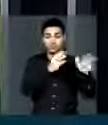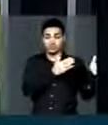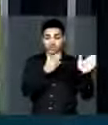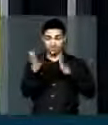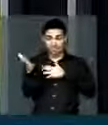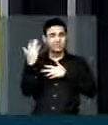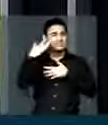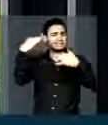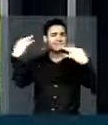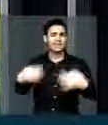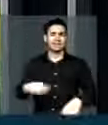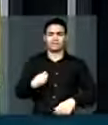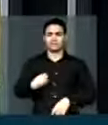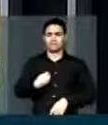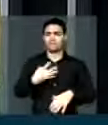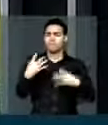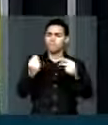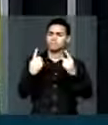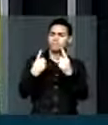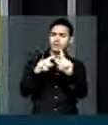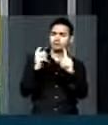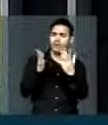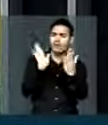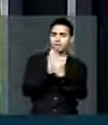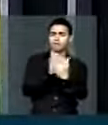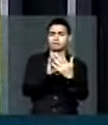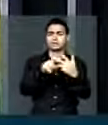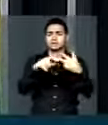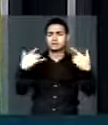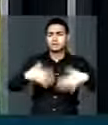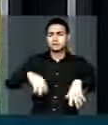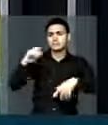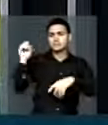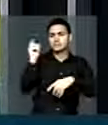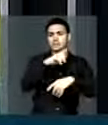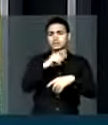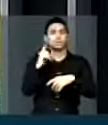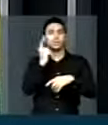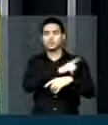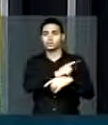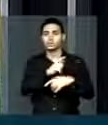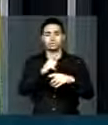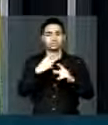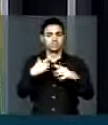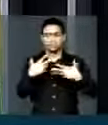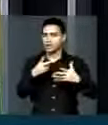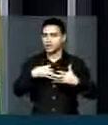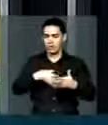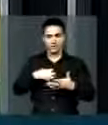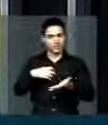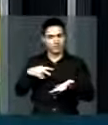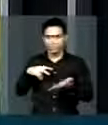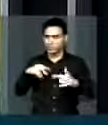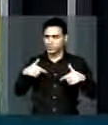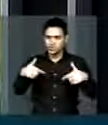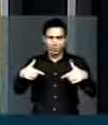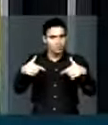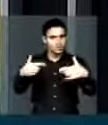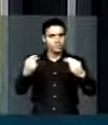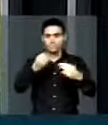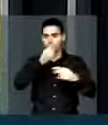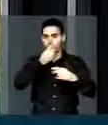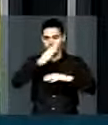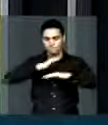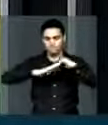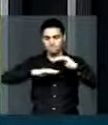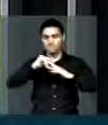que muitos desafios foram enfrentados e superados com abnegação, bravura e muita habilidade. Portanto,